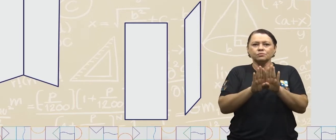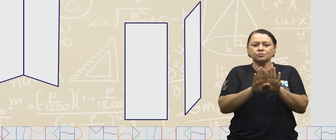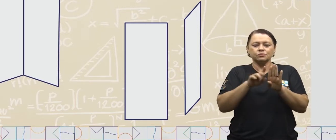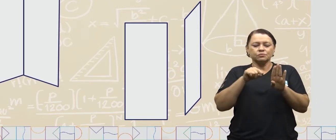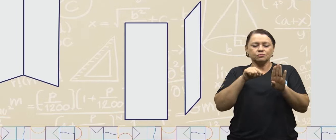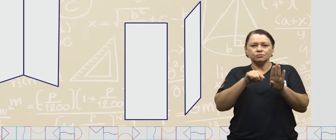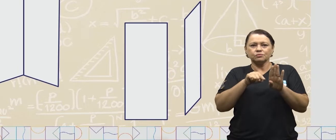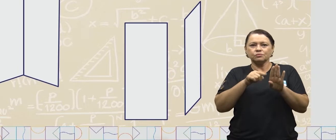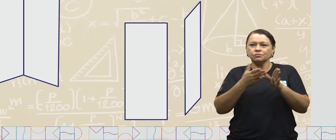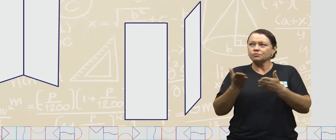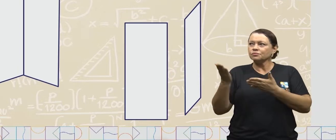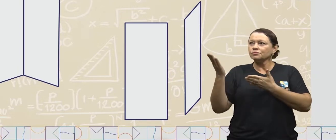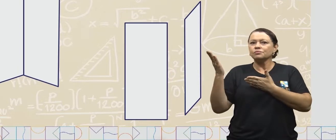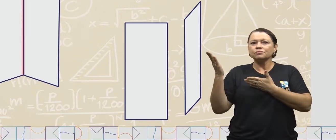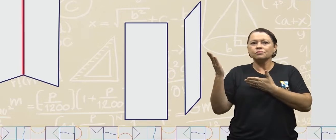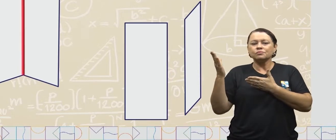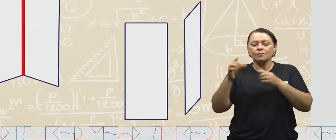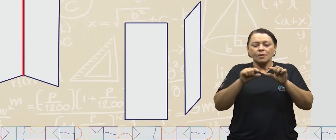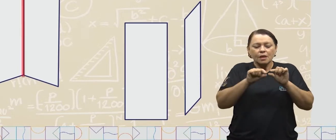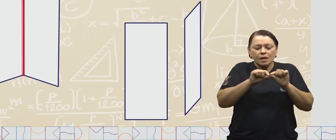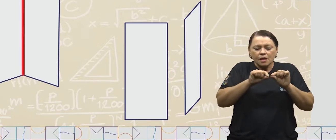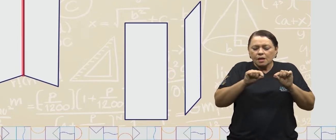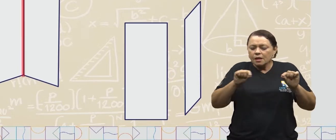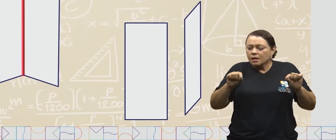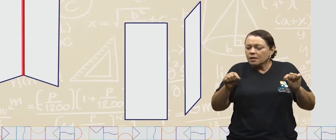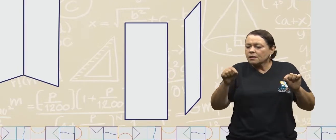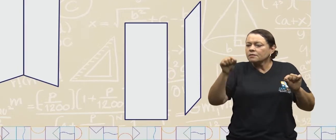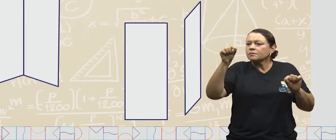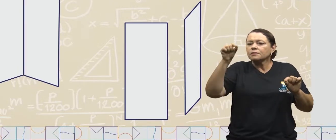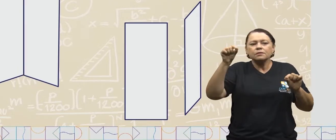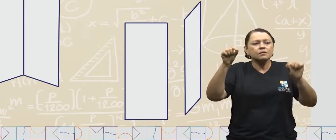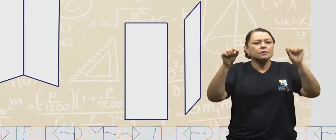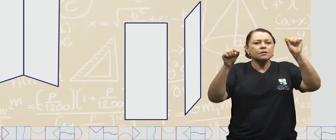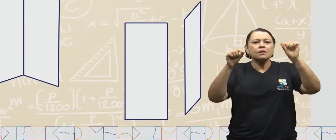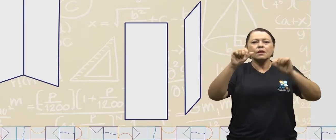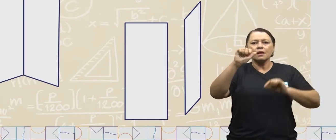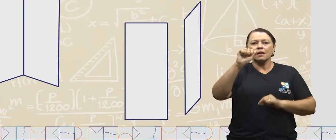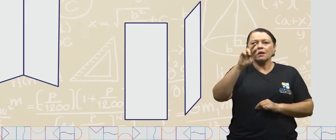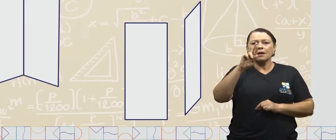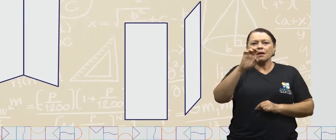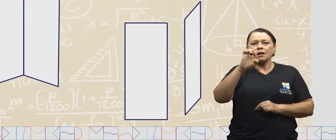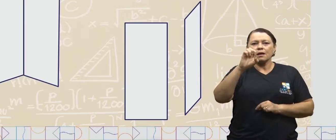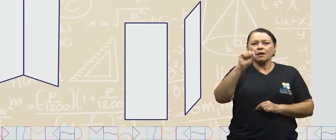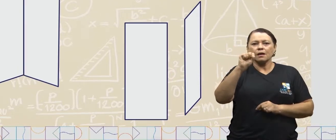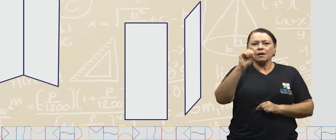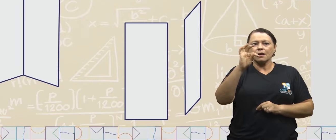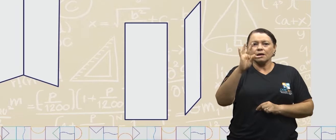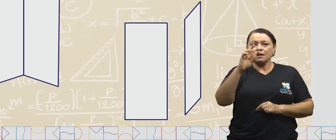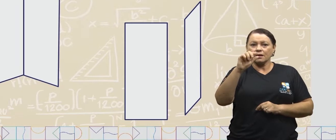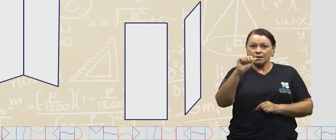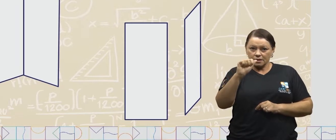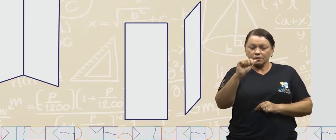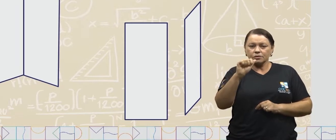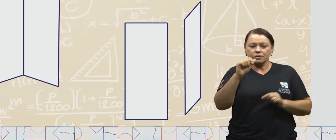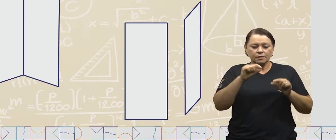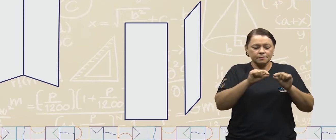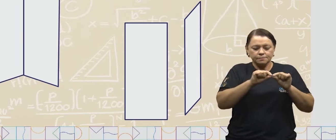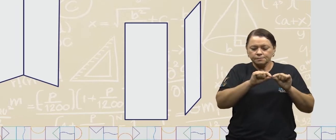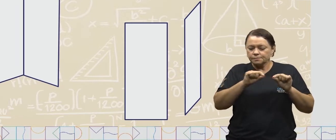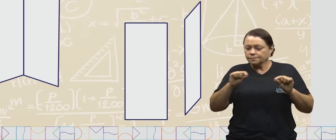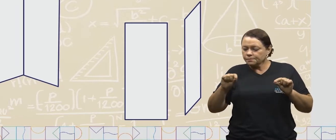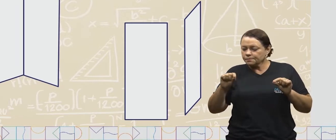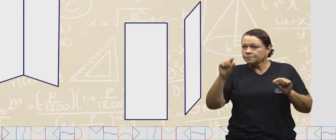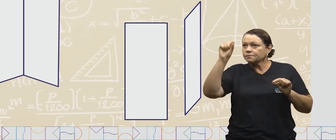o que nós chamamos aí, de aresta. Muito bem. E quando duas pontas de segmentos de reta